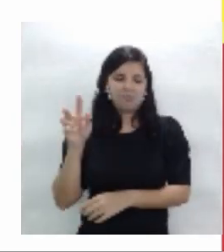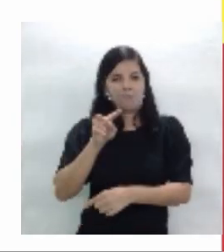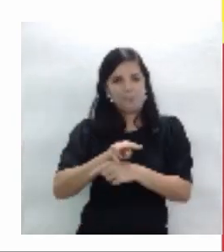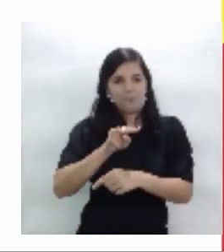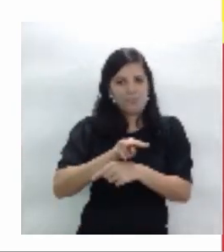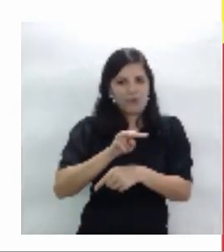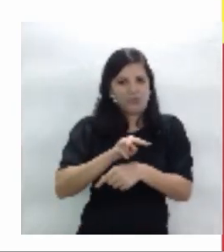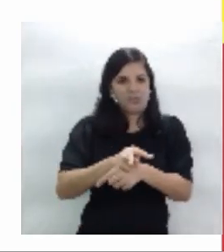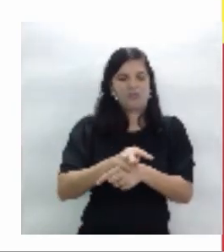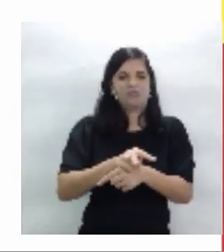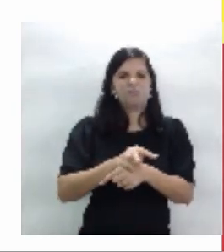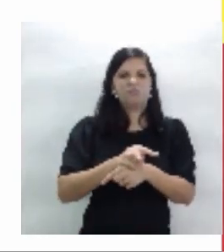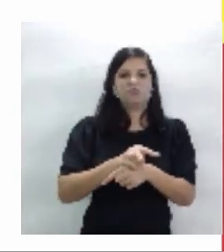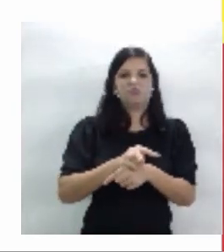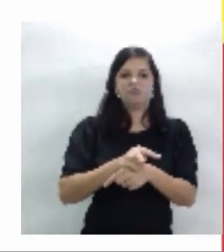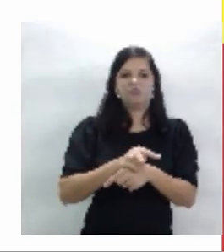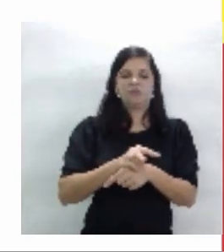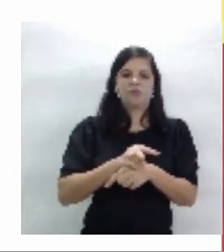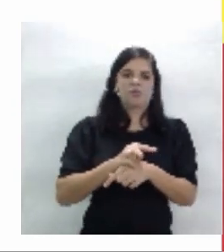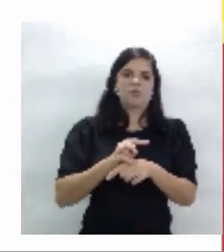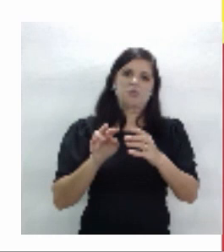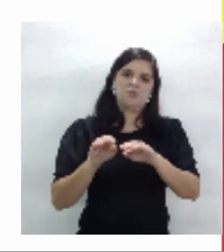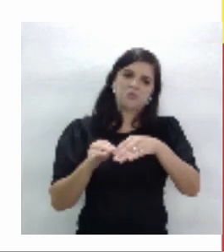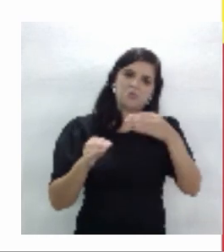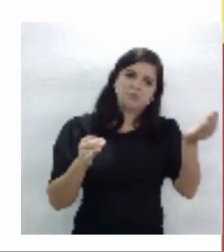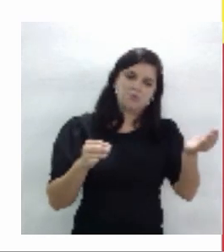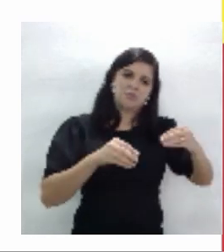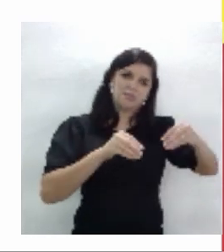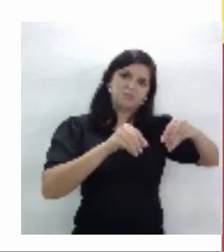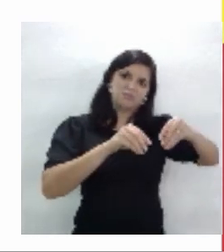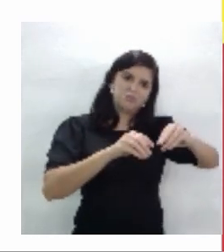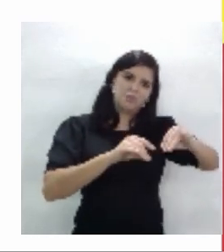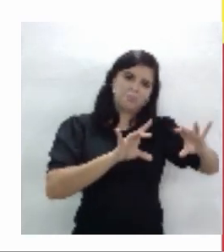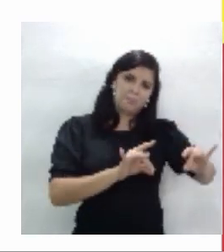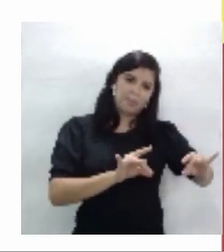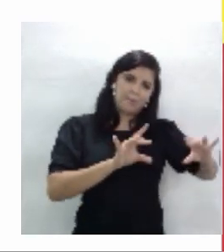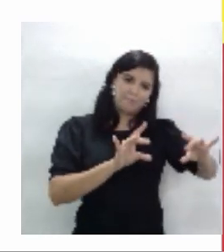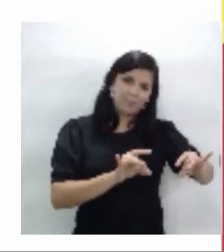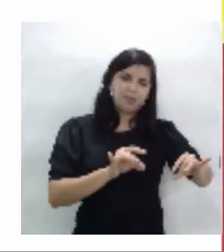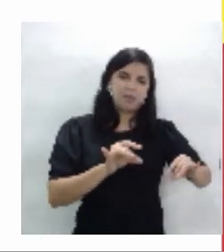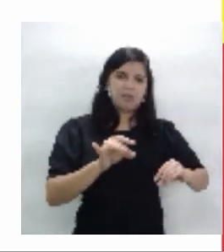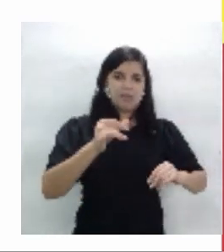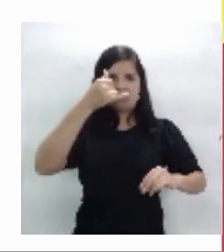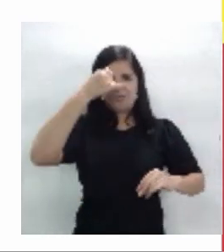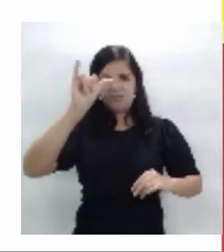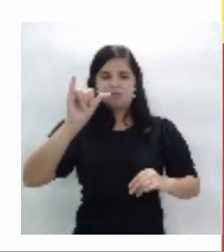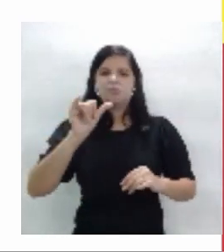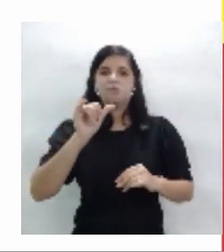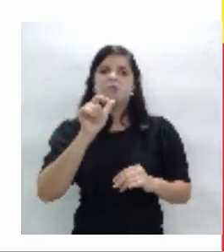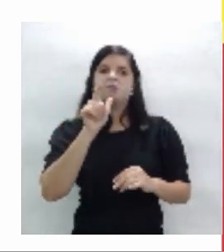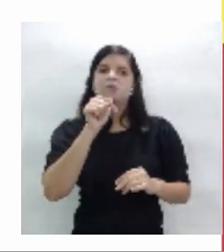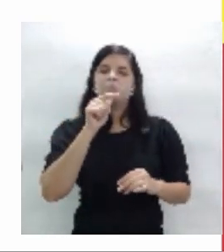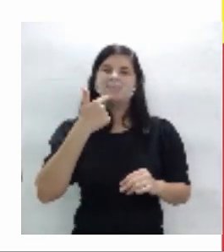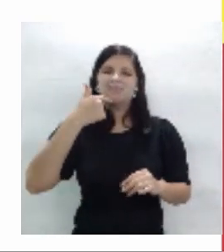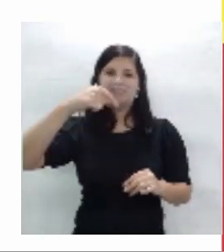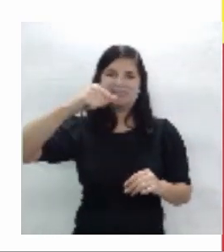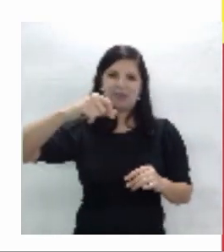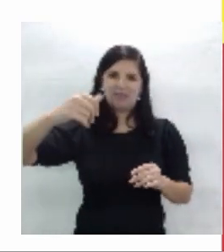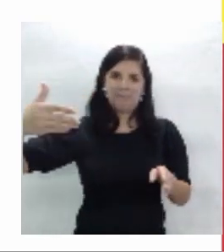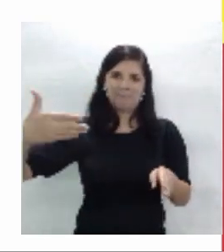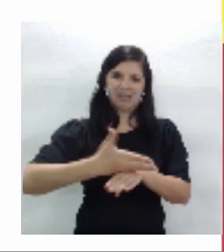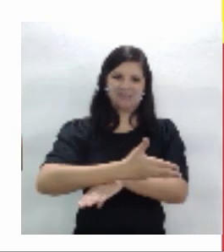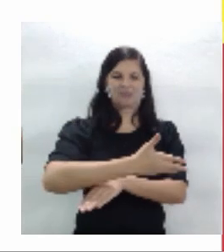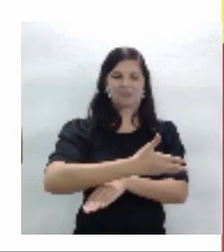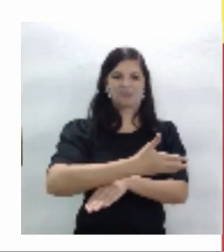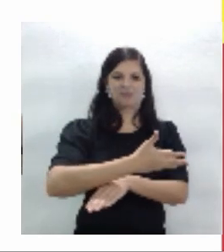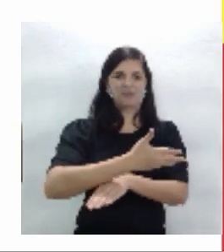ela protege, tá? A parte aí da terra dessa infiltração da água do mar, ok,